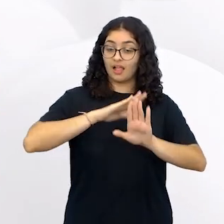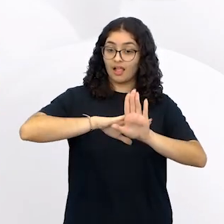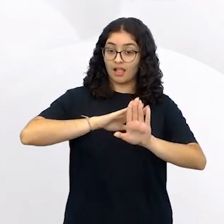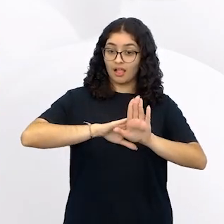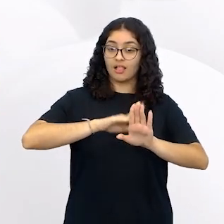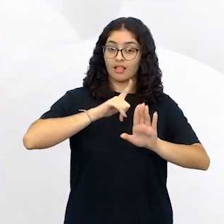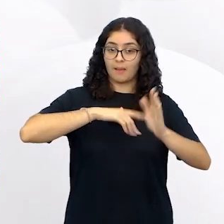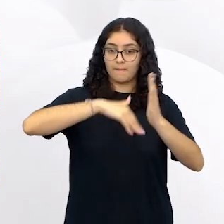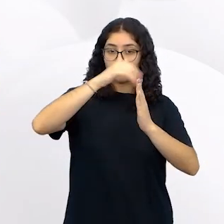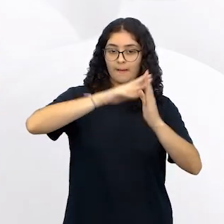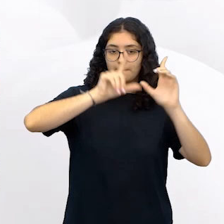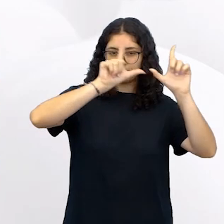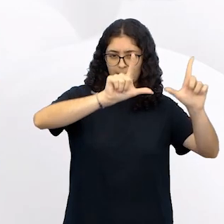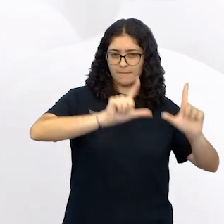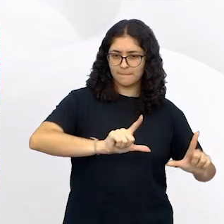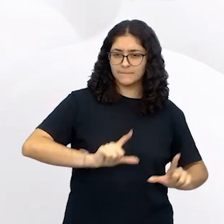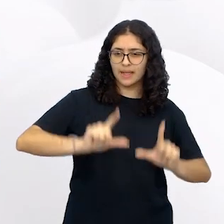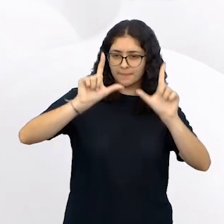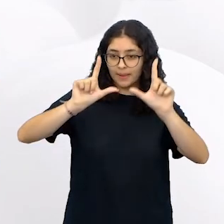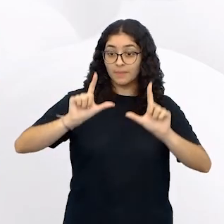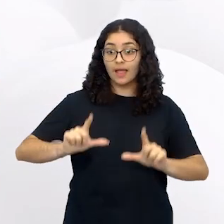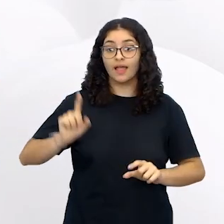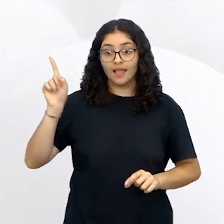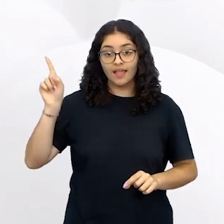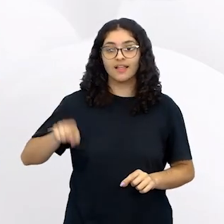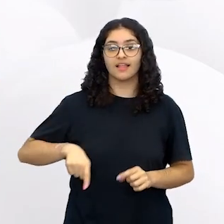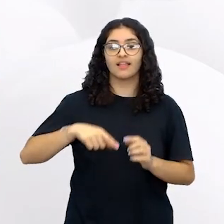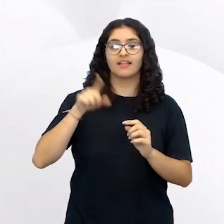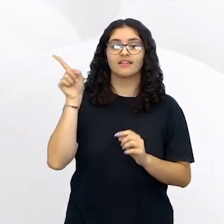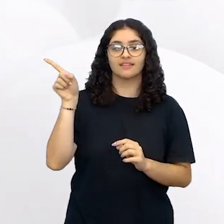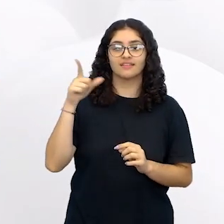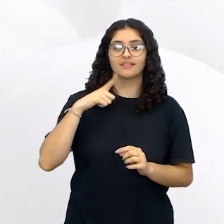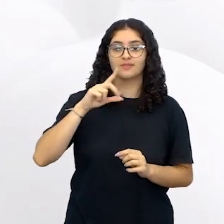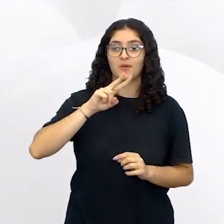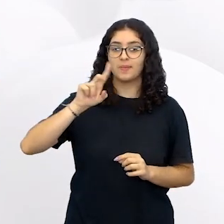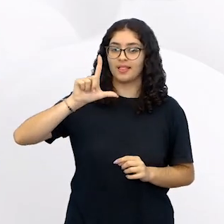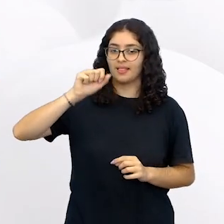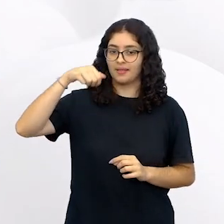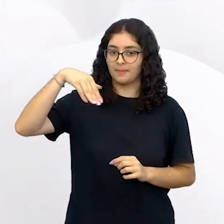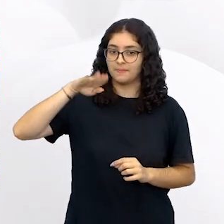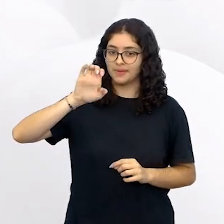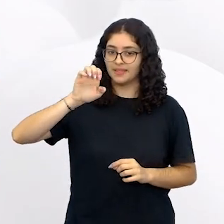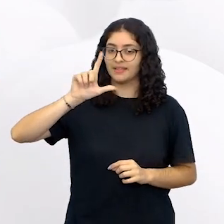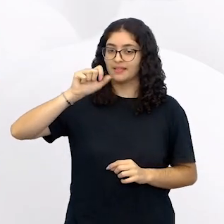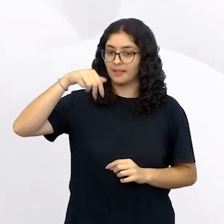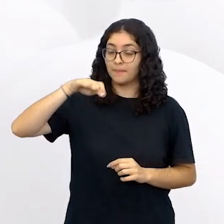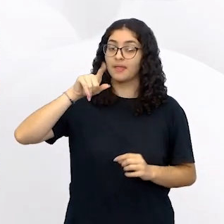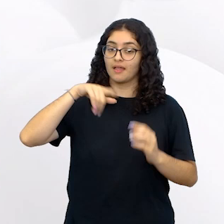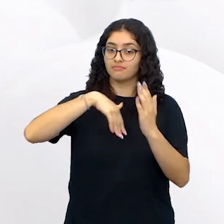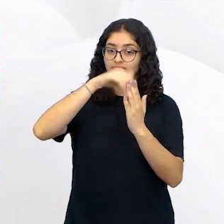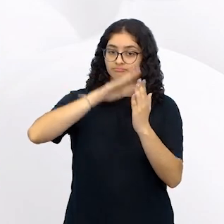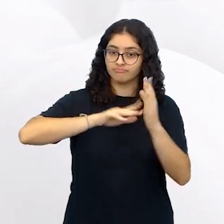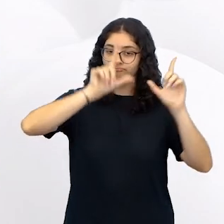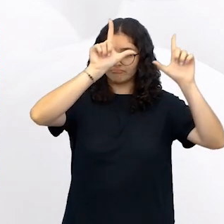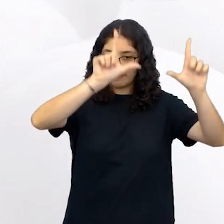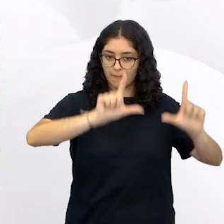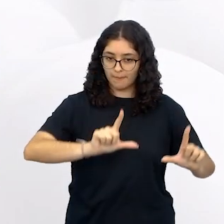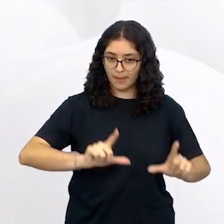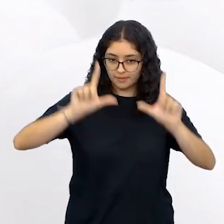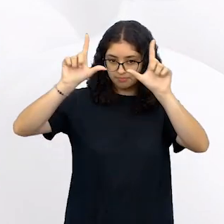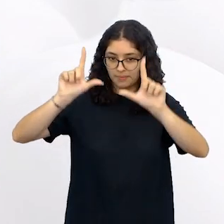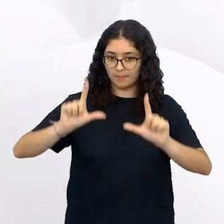cheio de cartaz. Esse cartaz aí é aquele lambi-lambi. E esse lambe-lambe